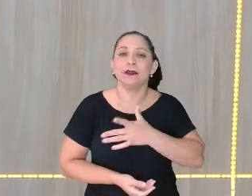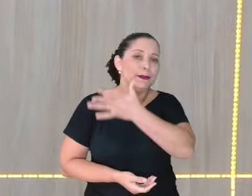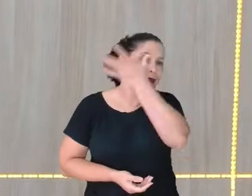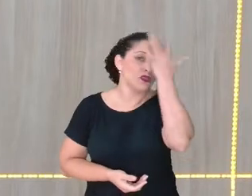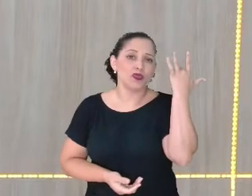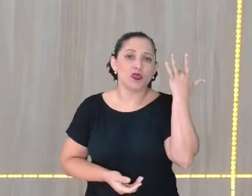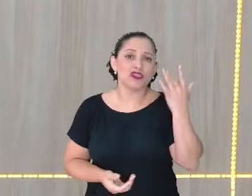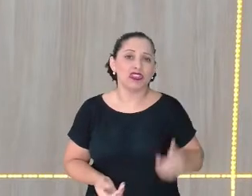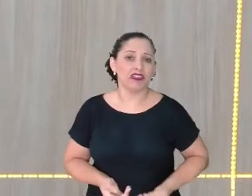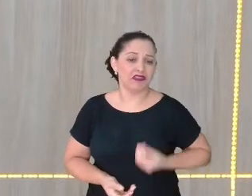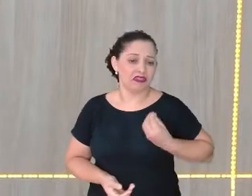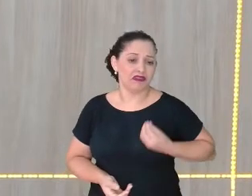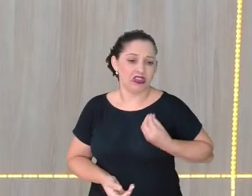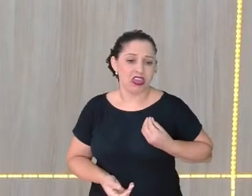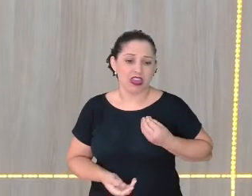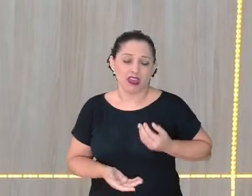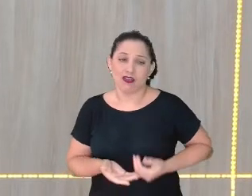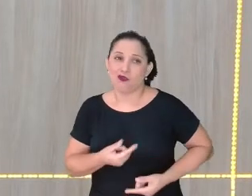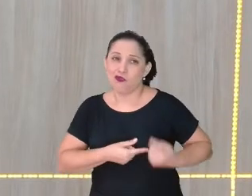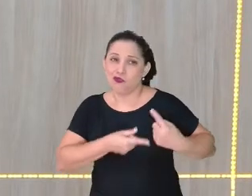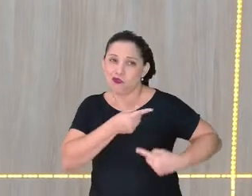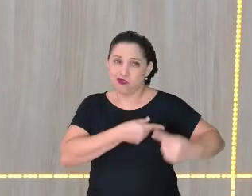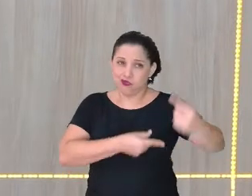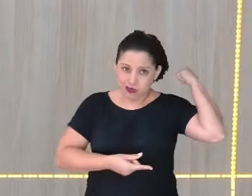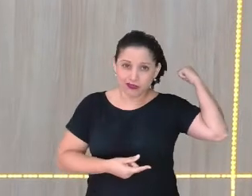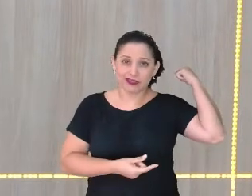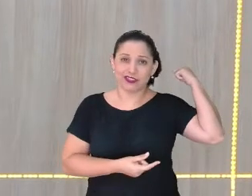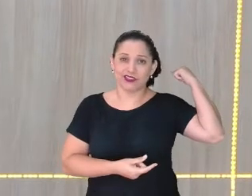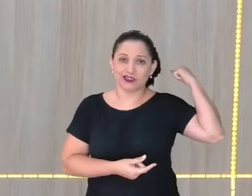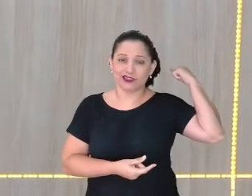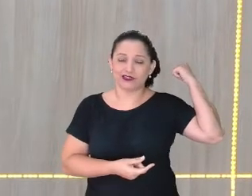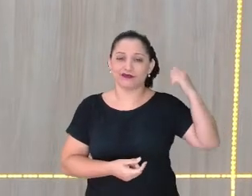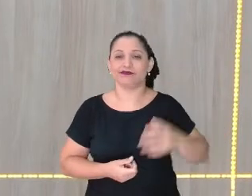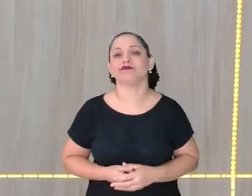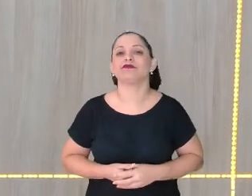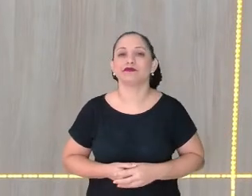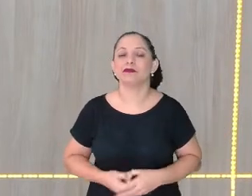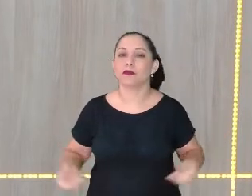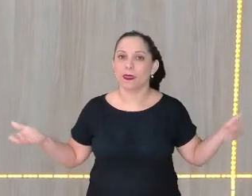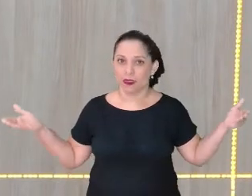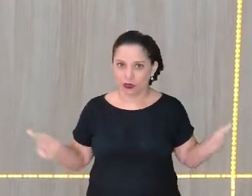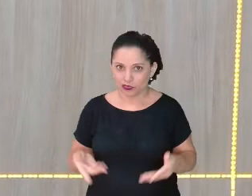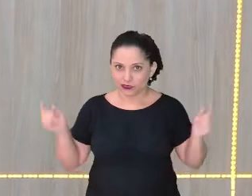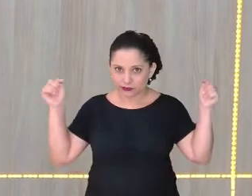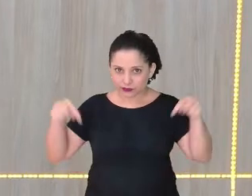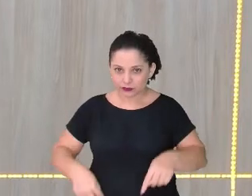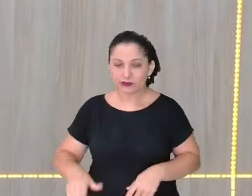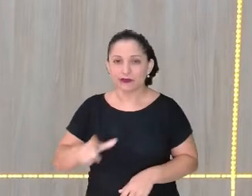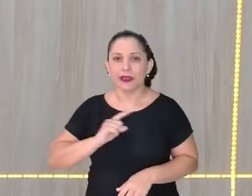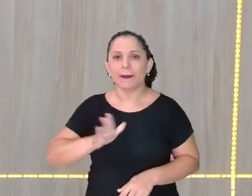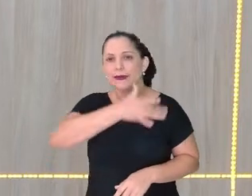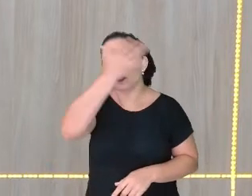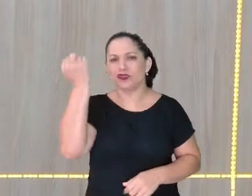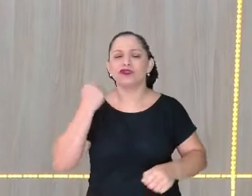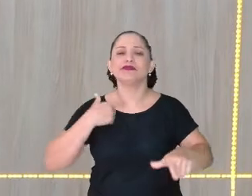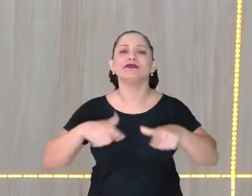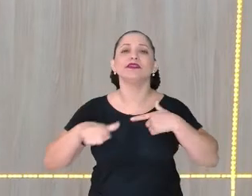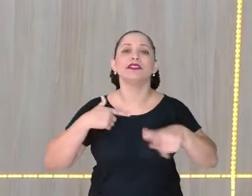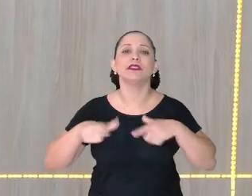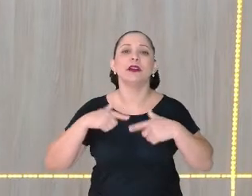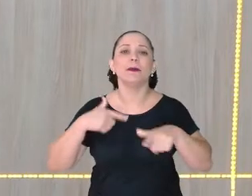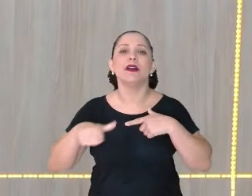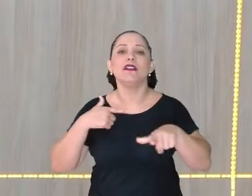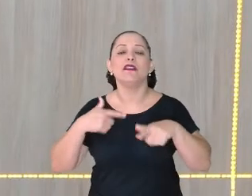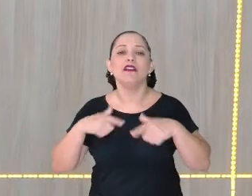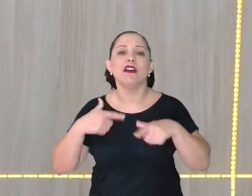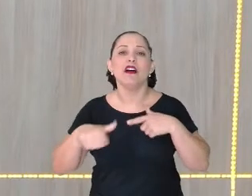pessoas que vivem na Idade da Pedra. Tá certo? Hoje ainda existem pessoas que trabalham